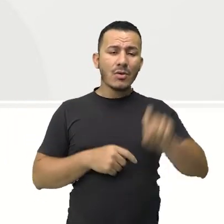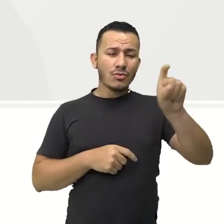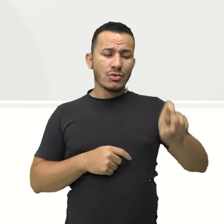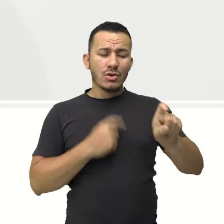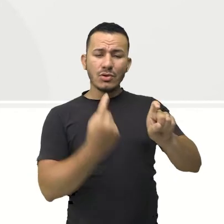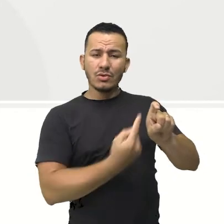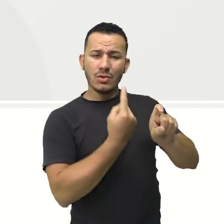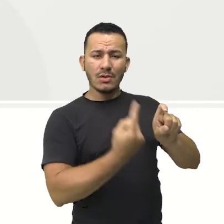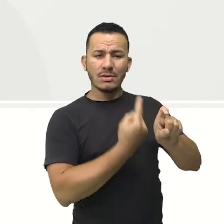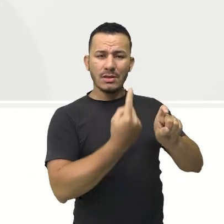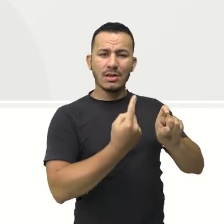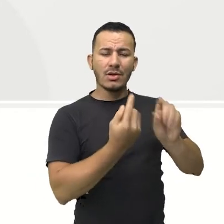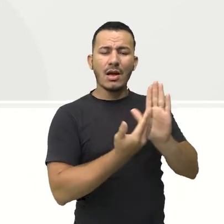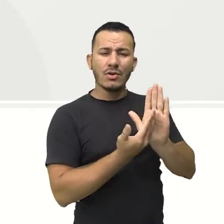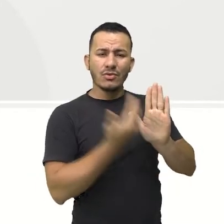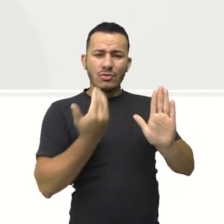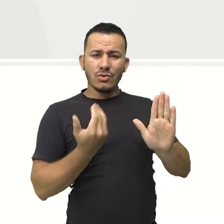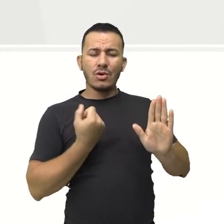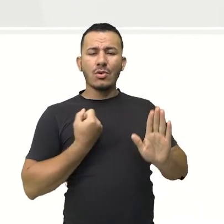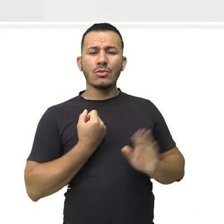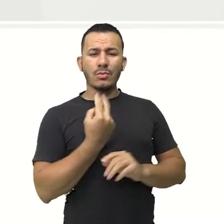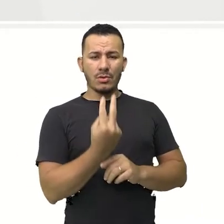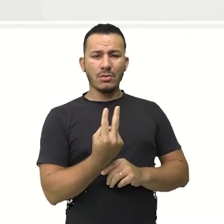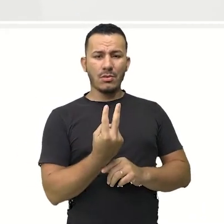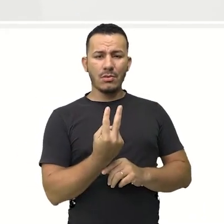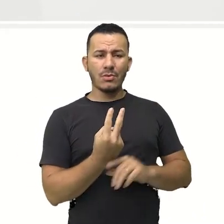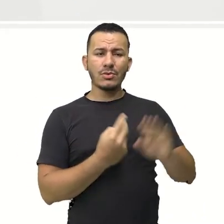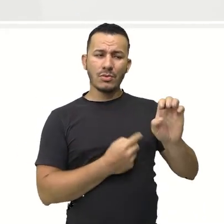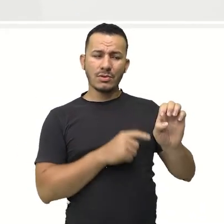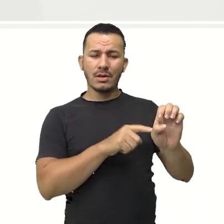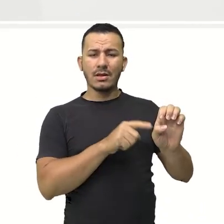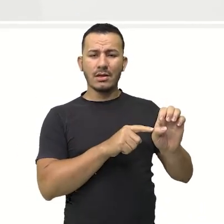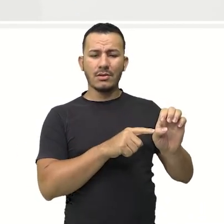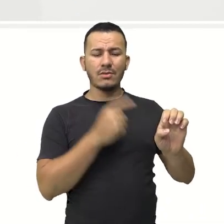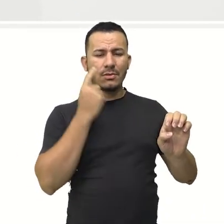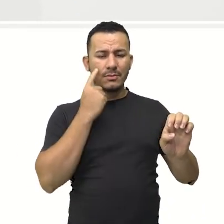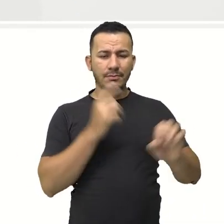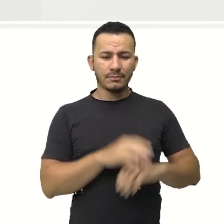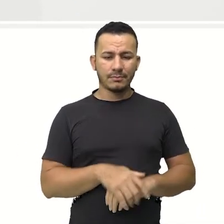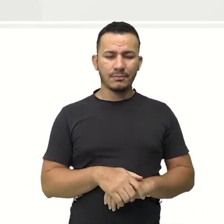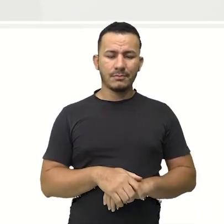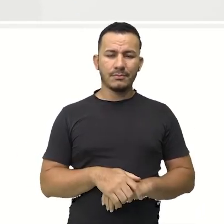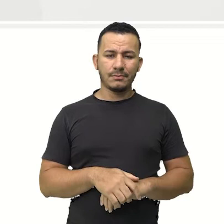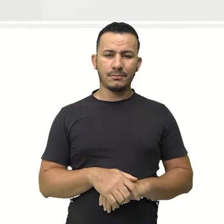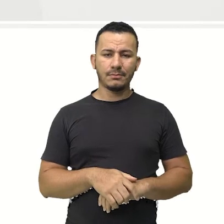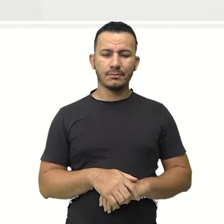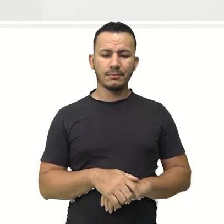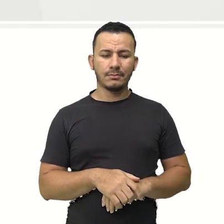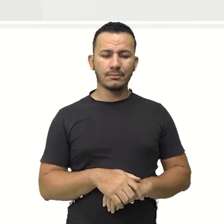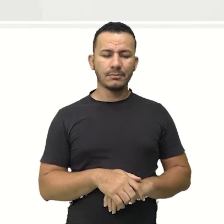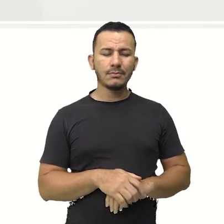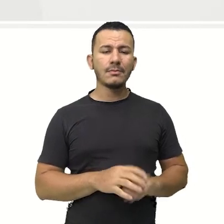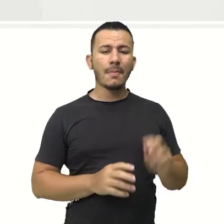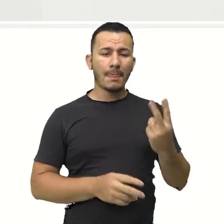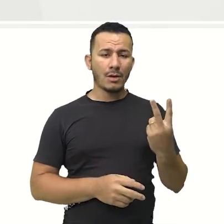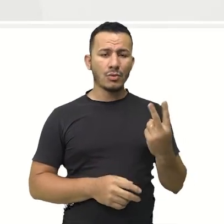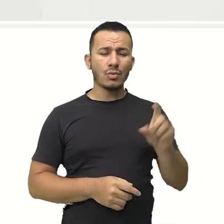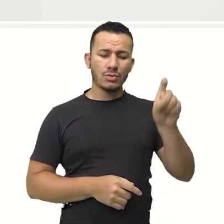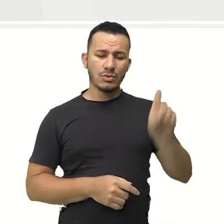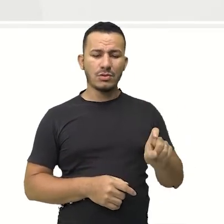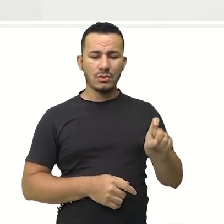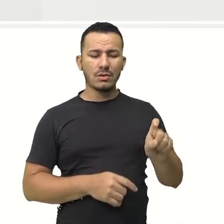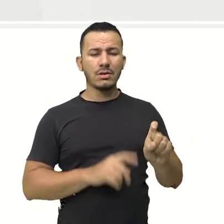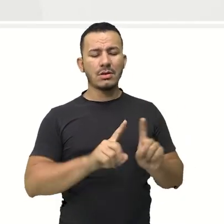tirar. Vamos tirar aqui do lado esquerdo da nossa equação, olha só, acompanha só o raciocínio. Vamos fazer, ó,